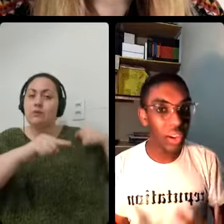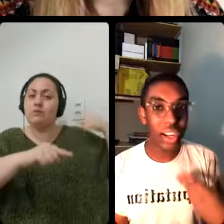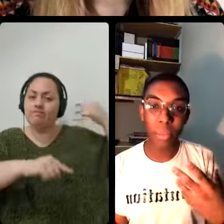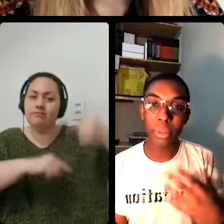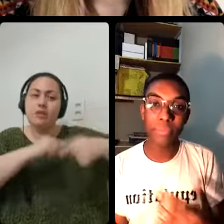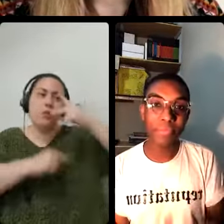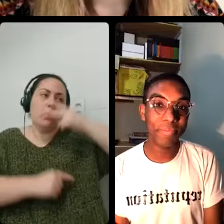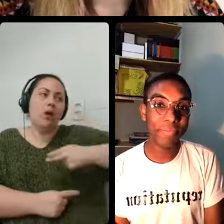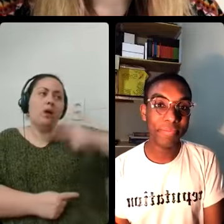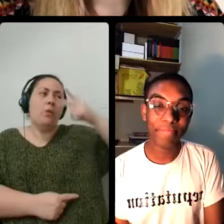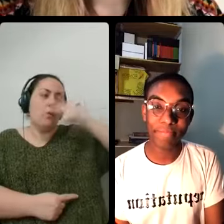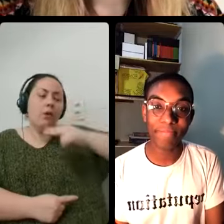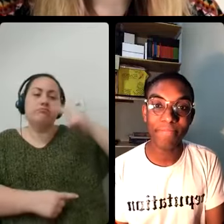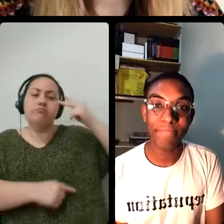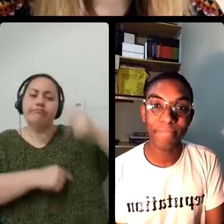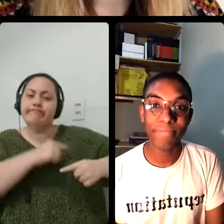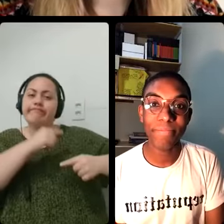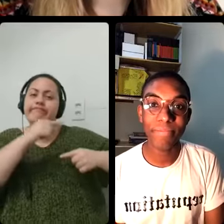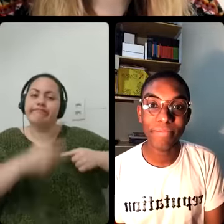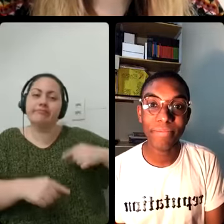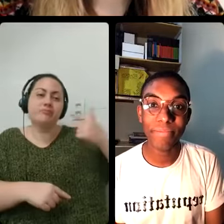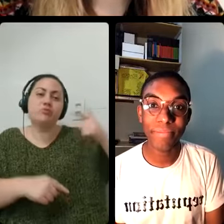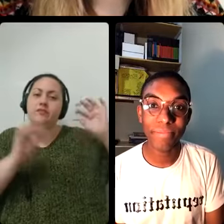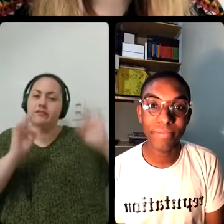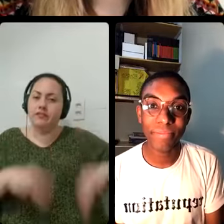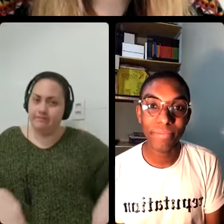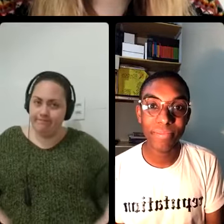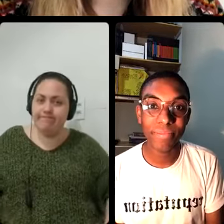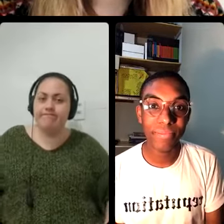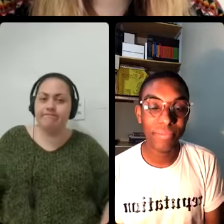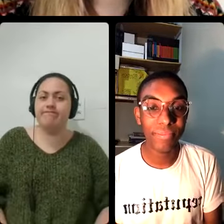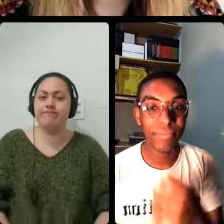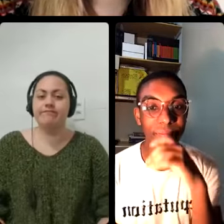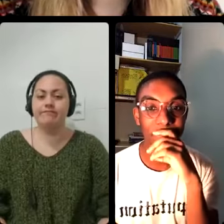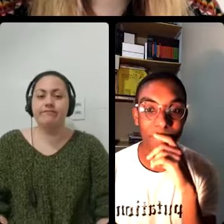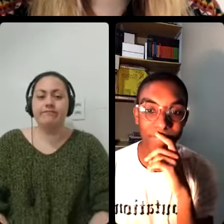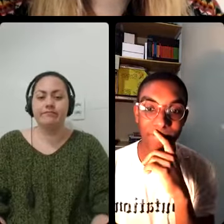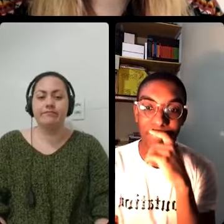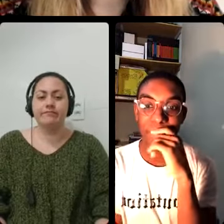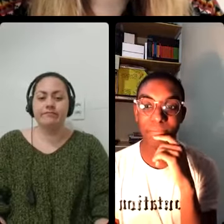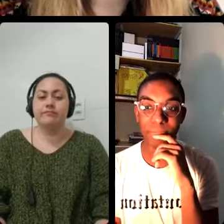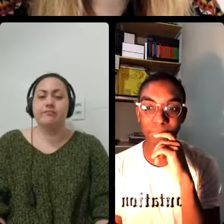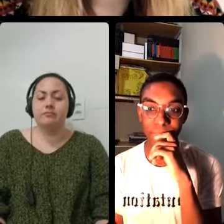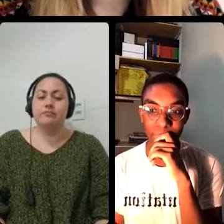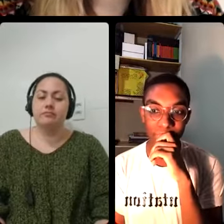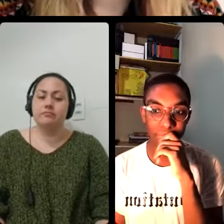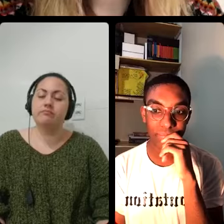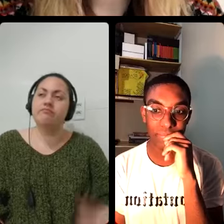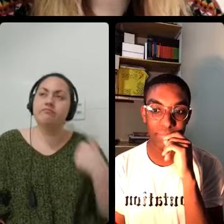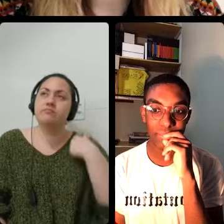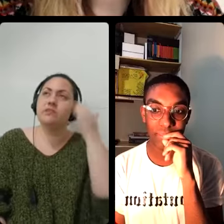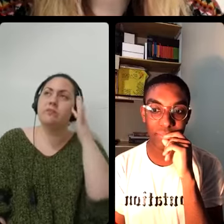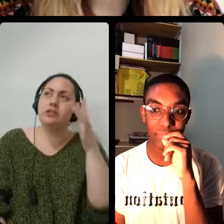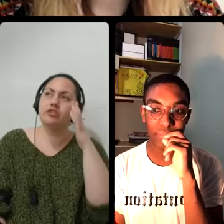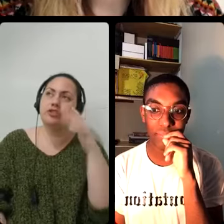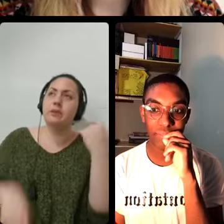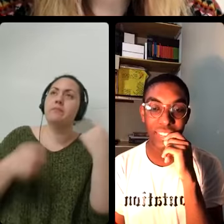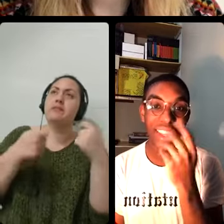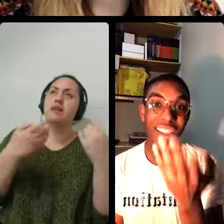que não acaba. Sim, fico pensando como seria importante igualdade, não exceção, né?